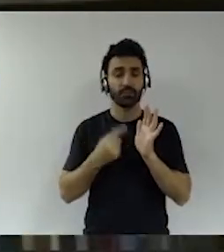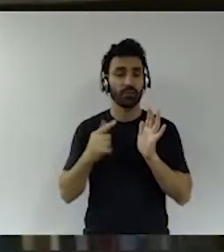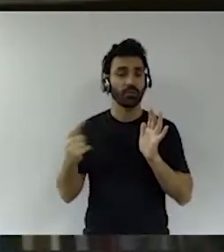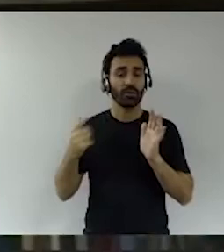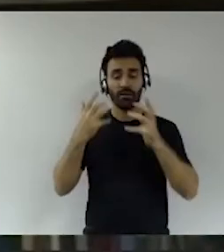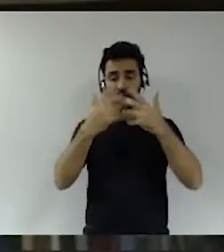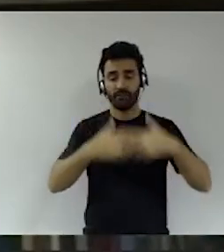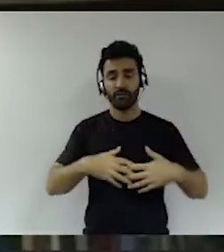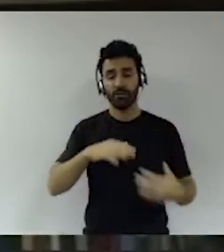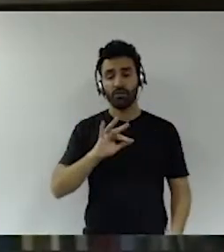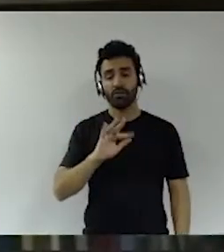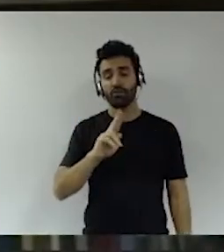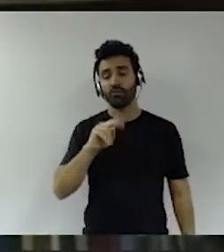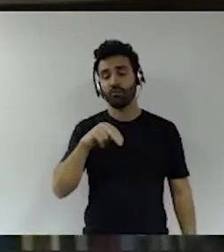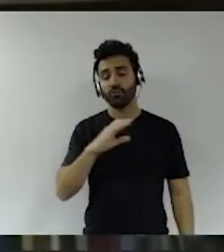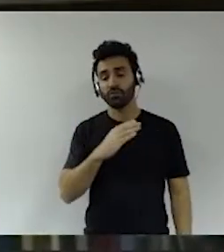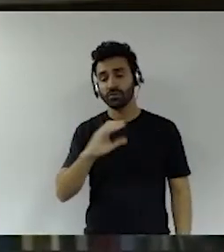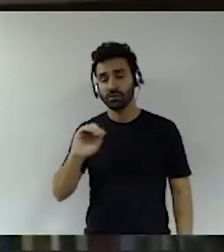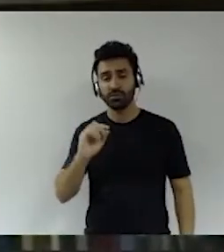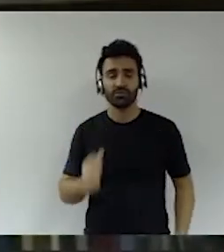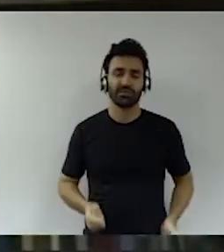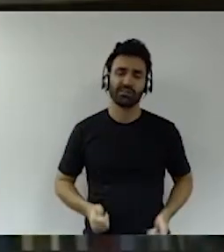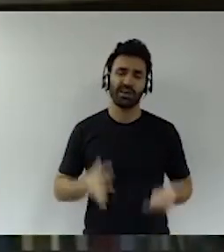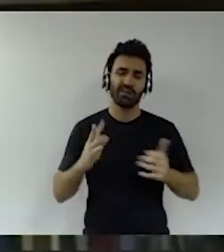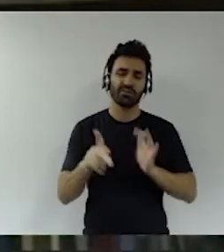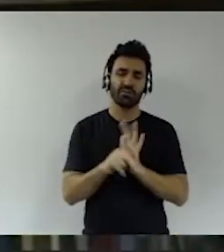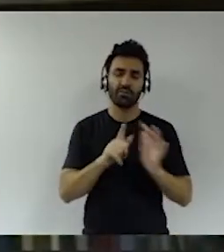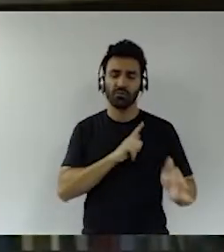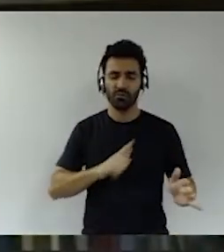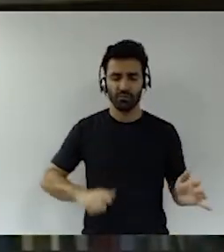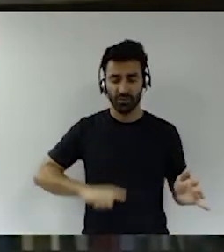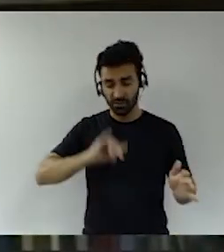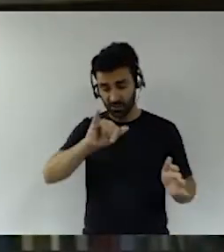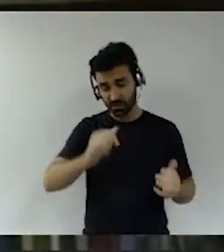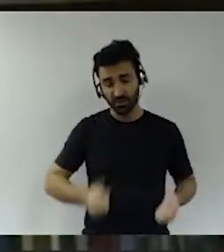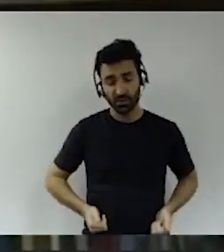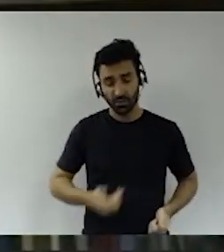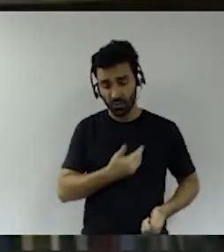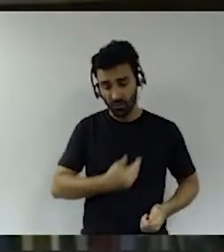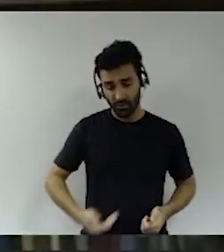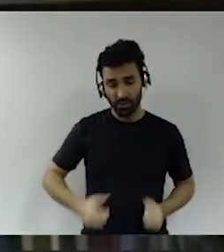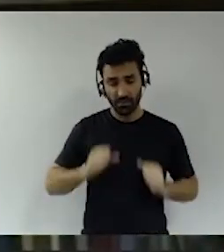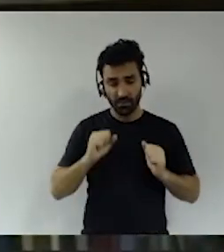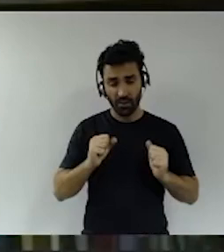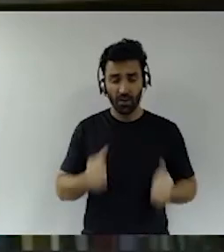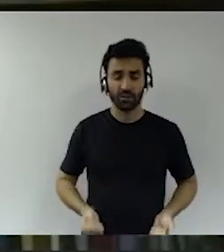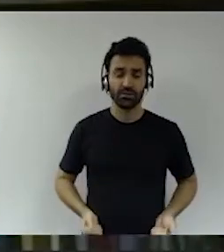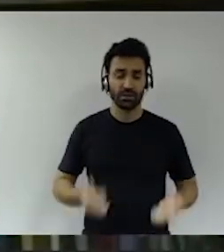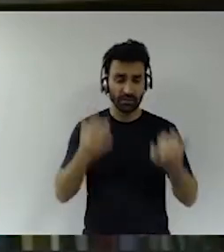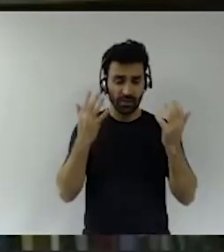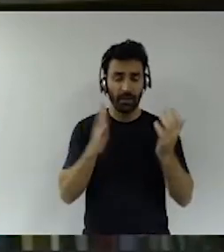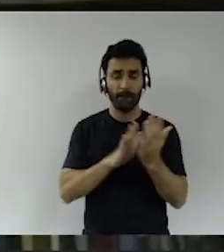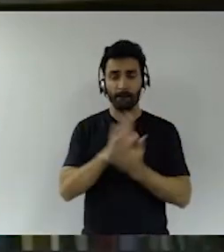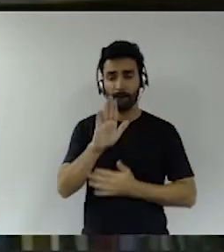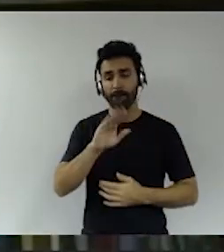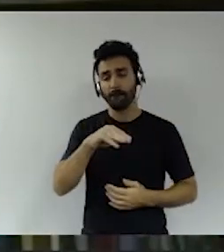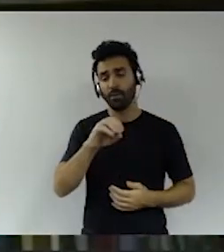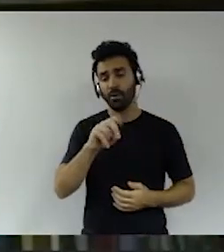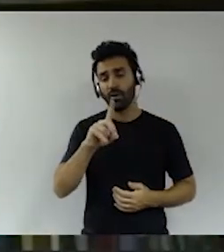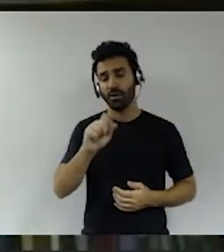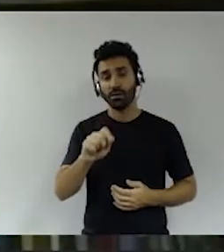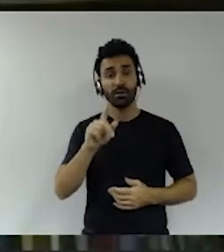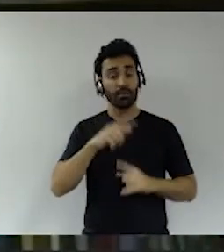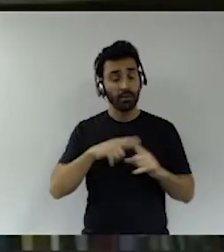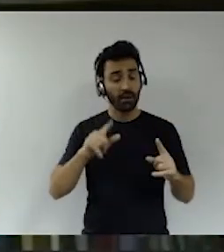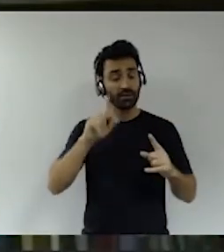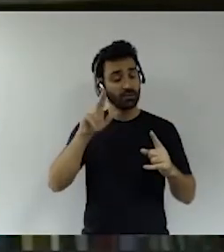função de custear gastos do governo, porque isso o governo pode gastar a partir da emissão da sua moeda, mas fazer isso que a senadora